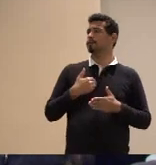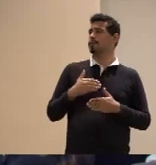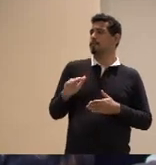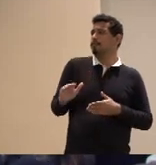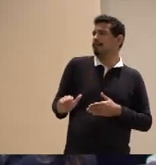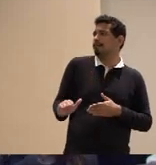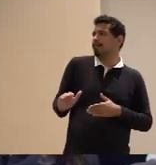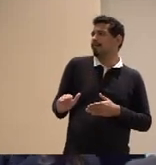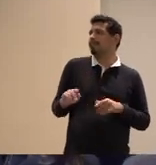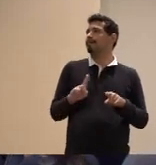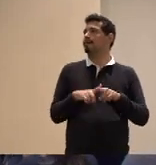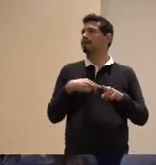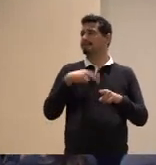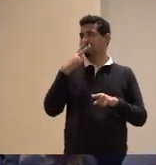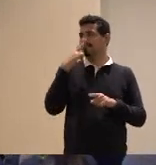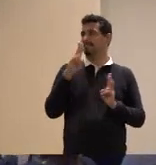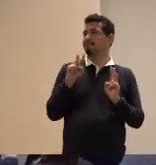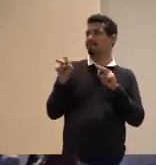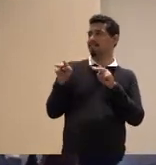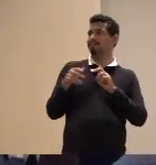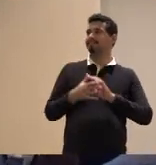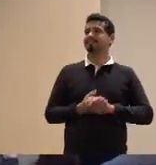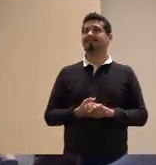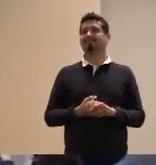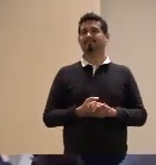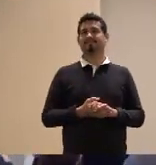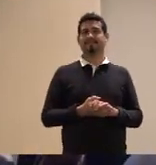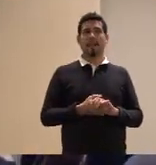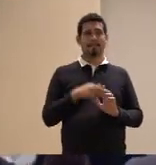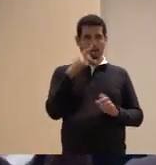tenho 1,47 m.